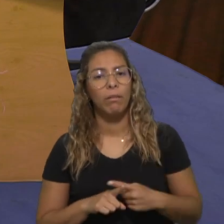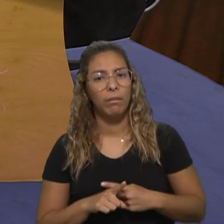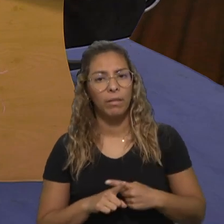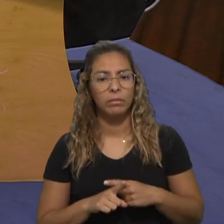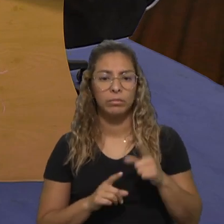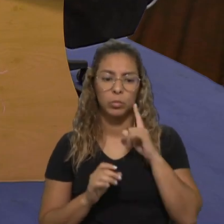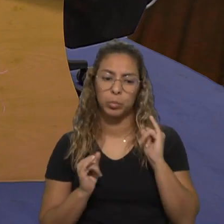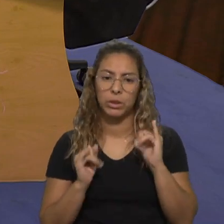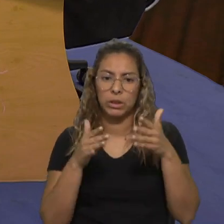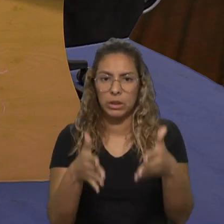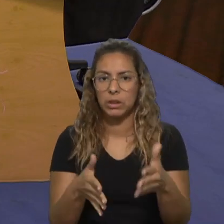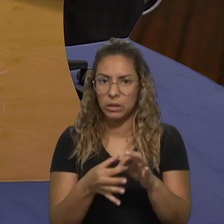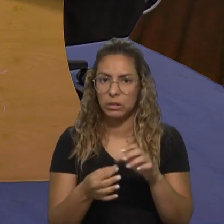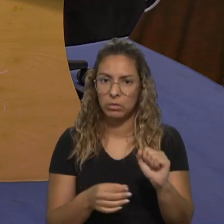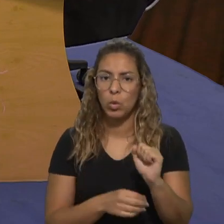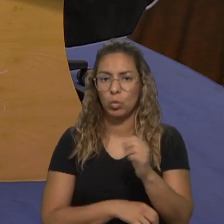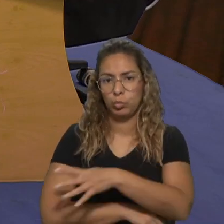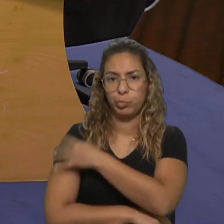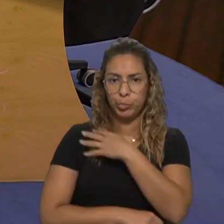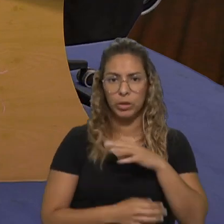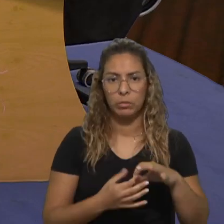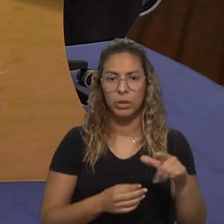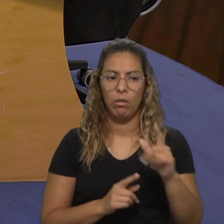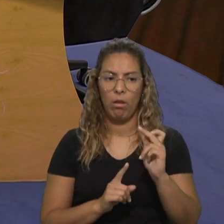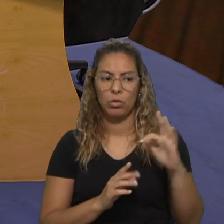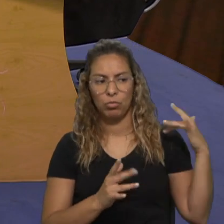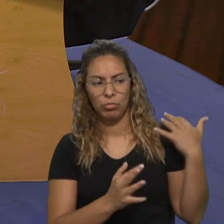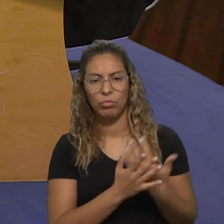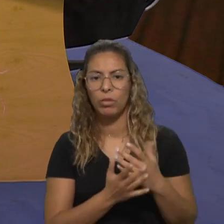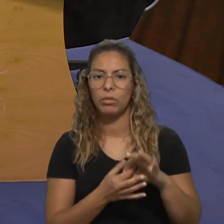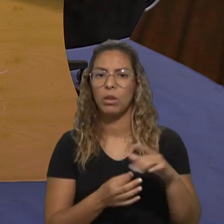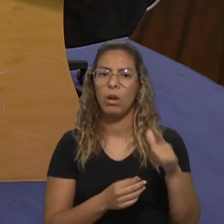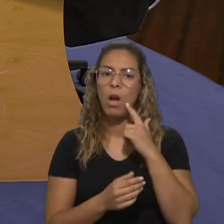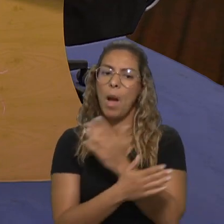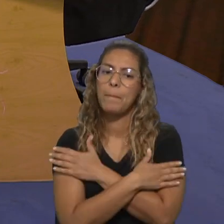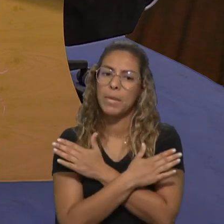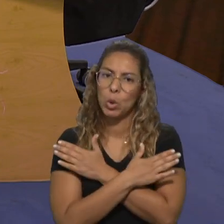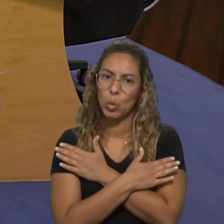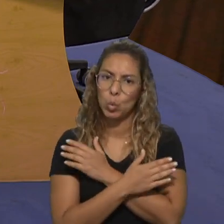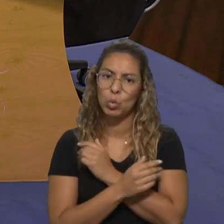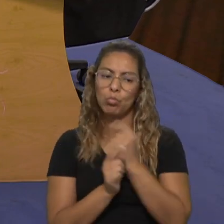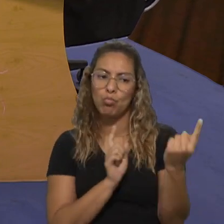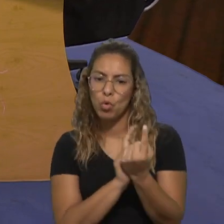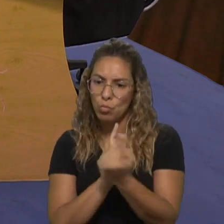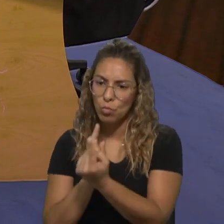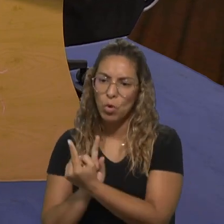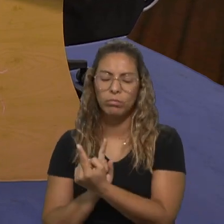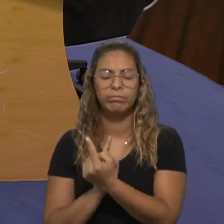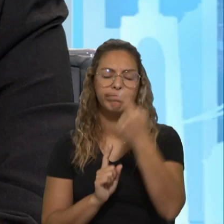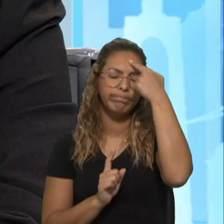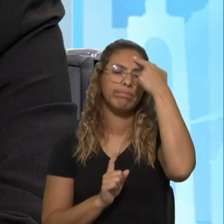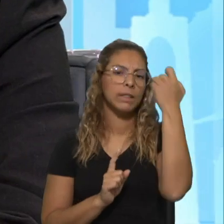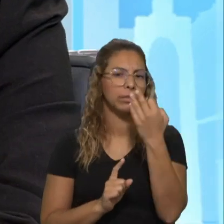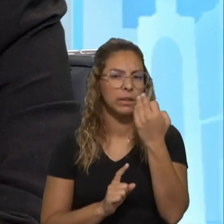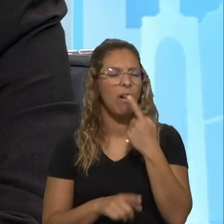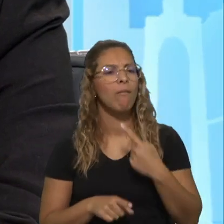iniciativa foi do Sr. Coronel, que há uns anos atrás veio ter comigo, mais uns amigos, e disseram que seria interessante a nós